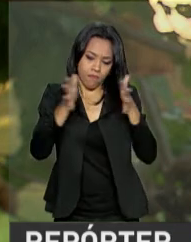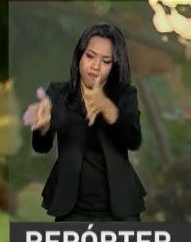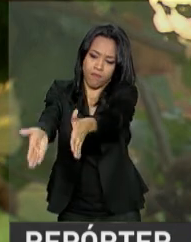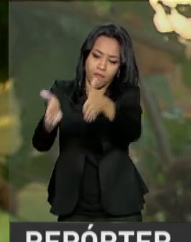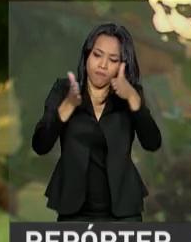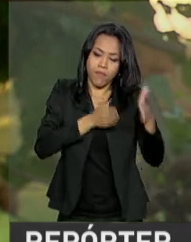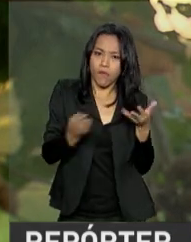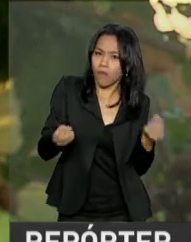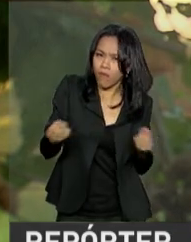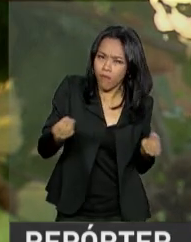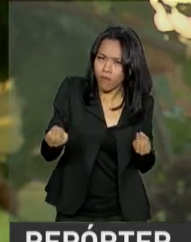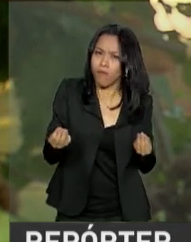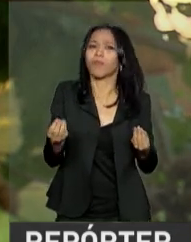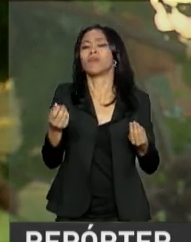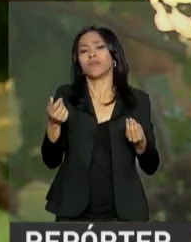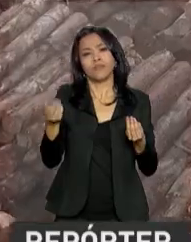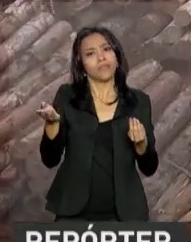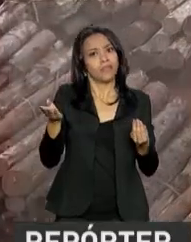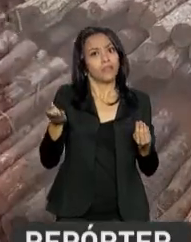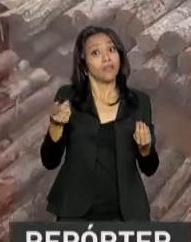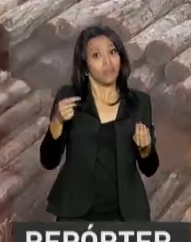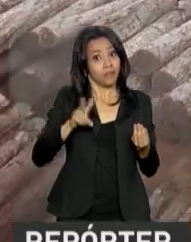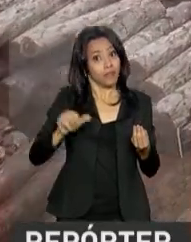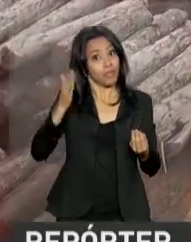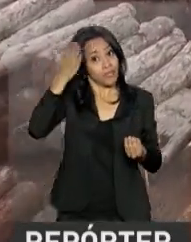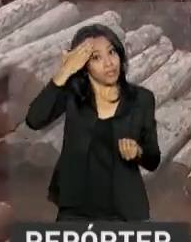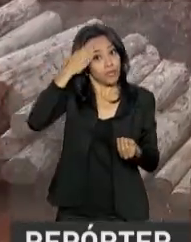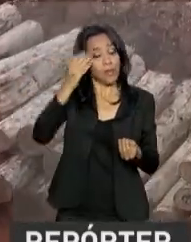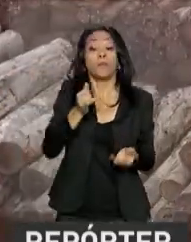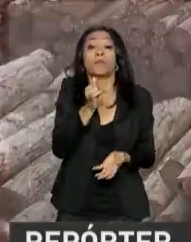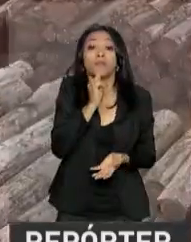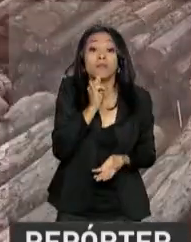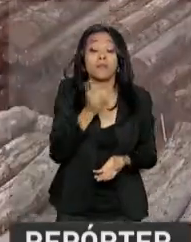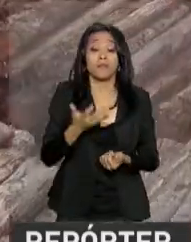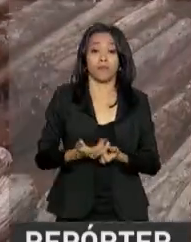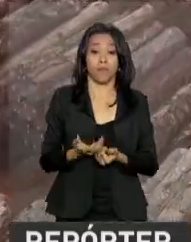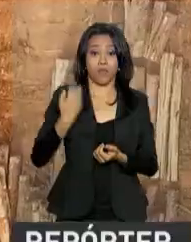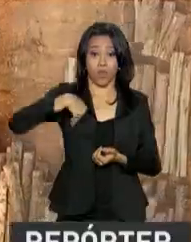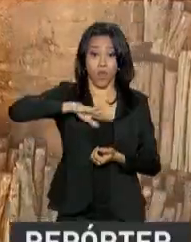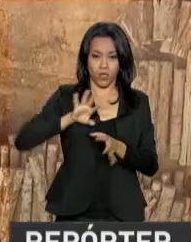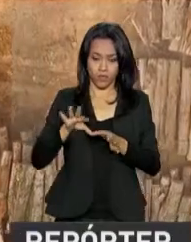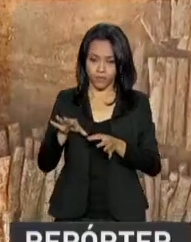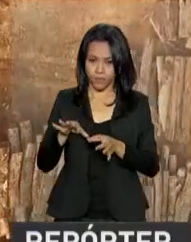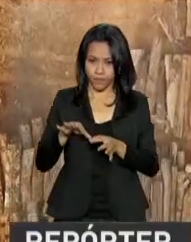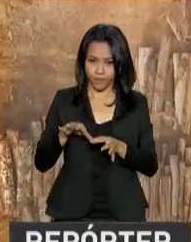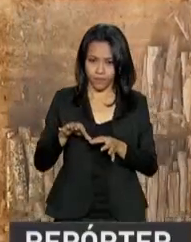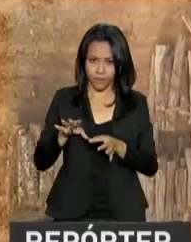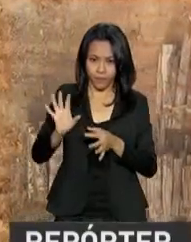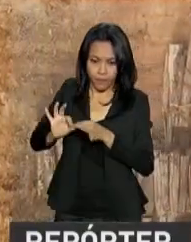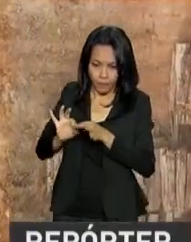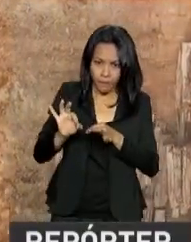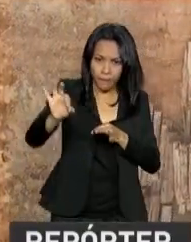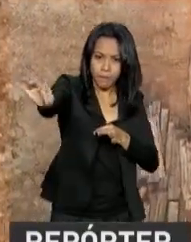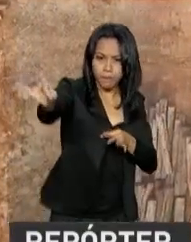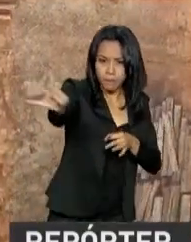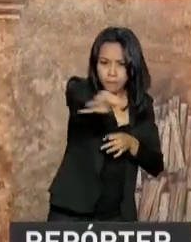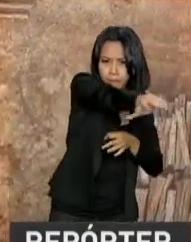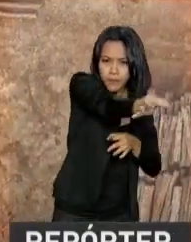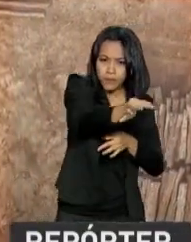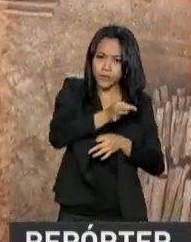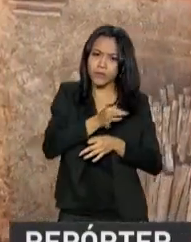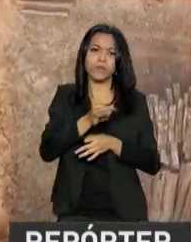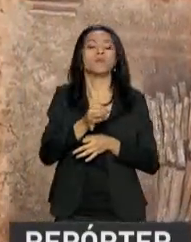muito grande de produtividade por exemplo nós medimos um parte de madeira